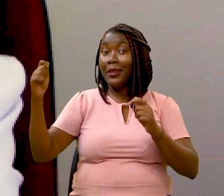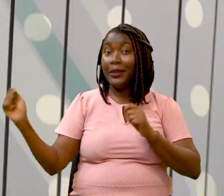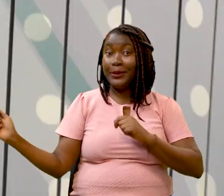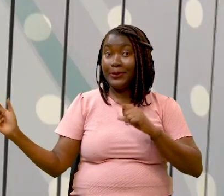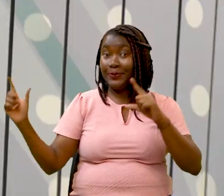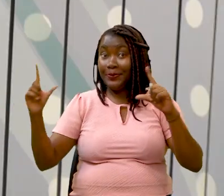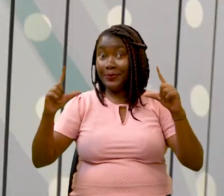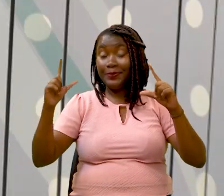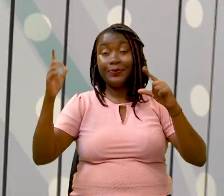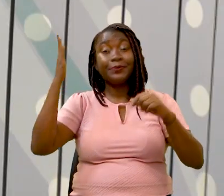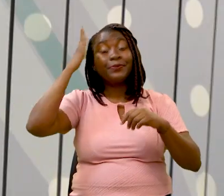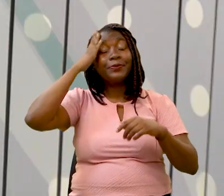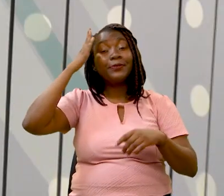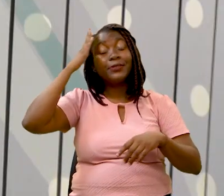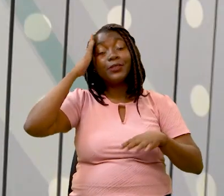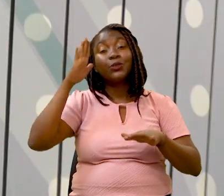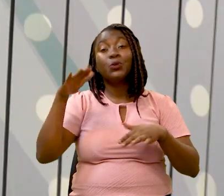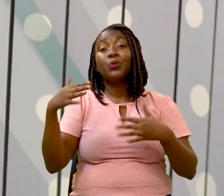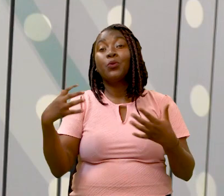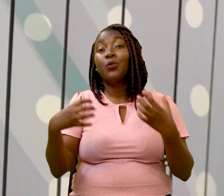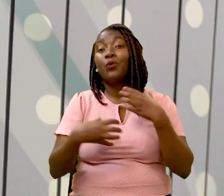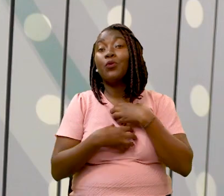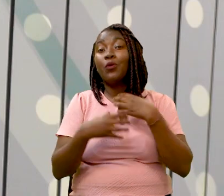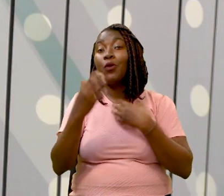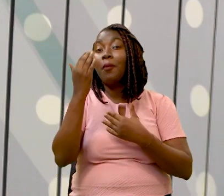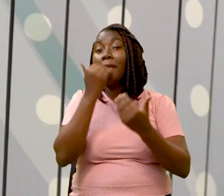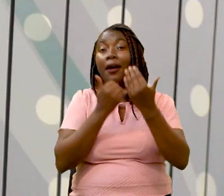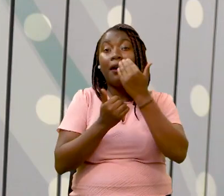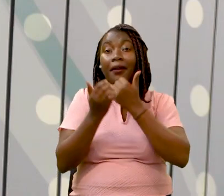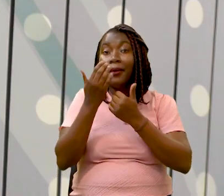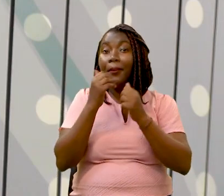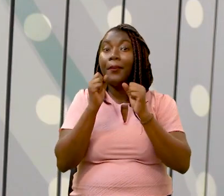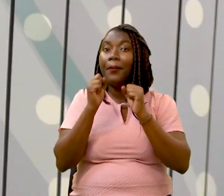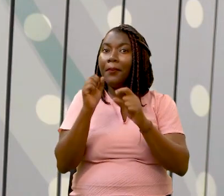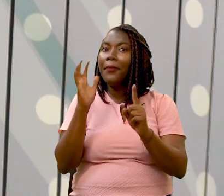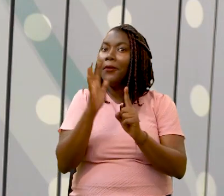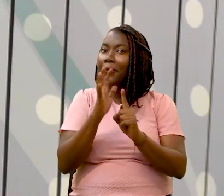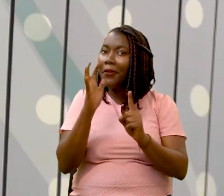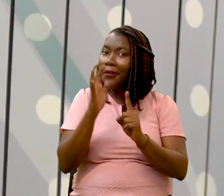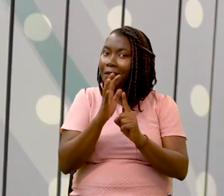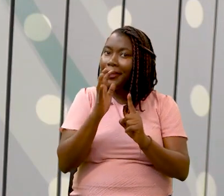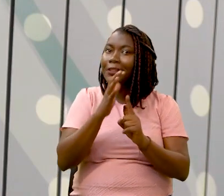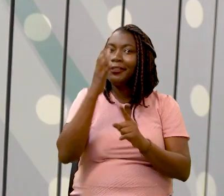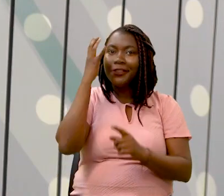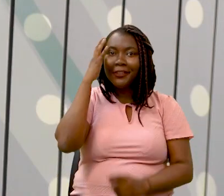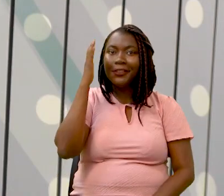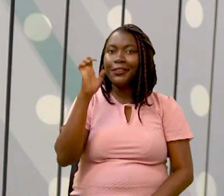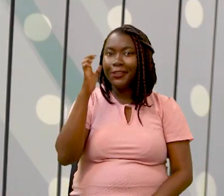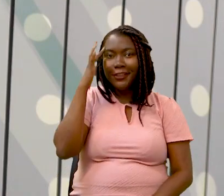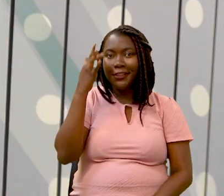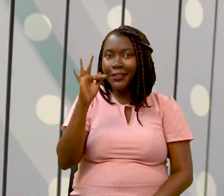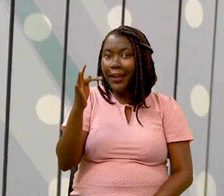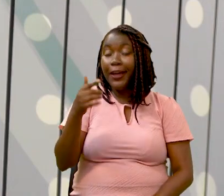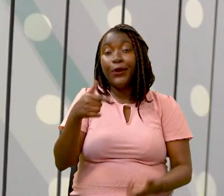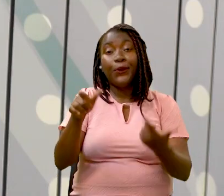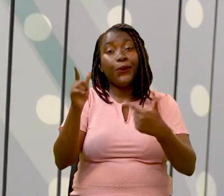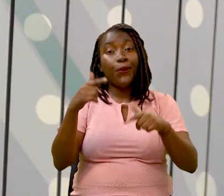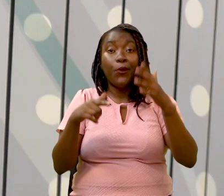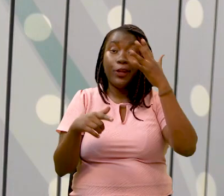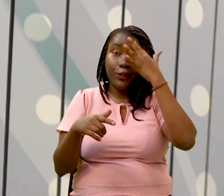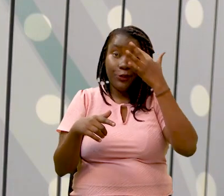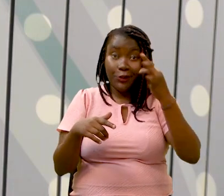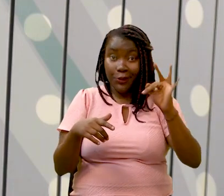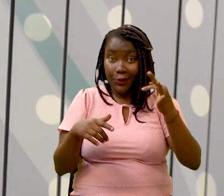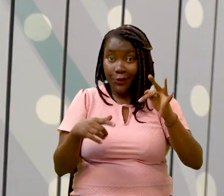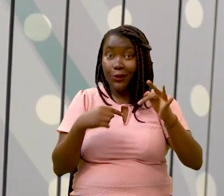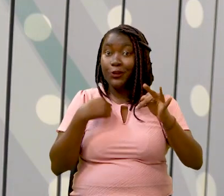obrigada. E no próximo bloco, nós vamos saber de que forma a alimentação pode influenciar na enxaqueca